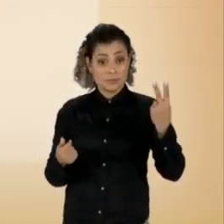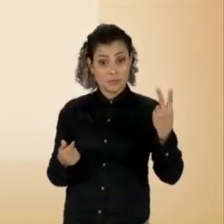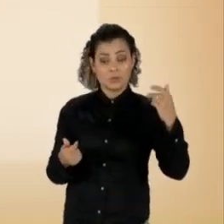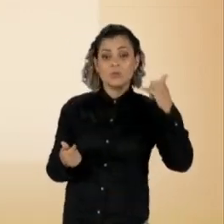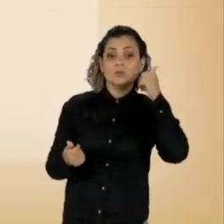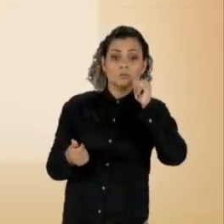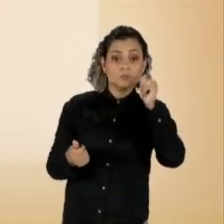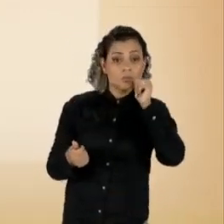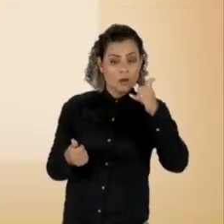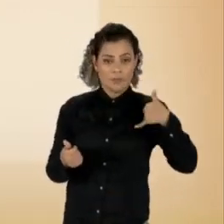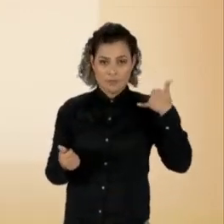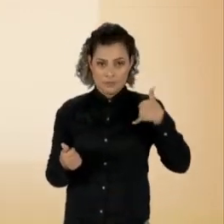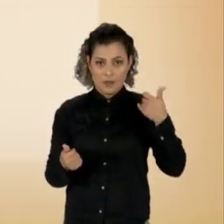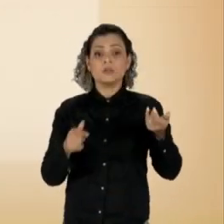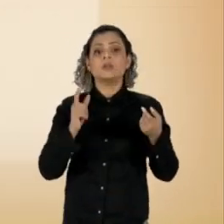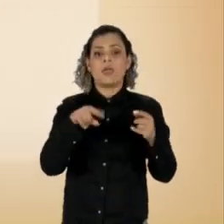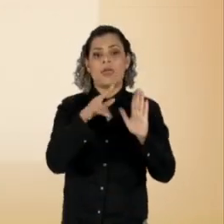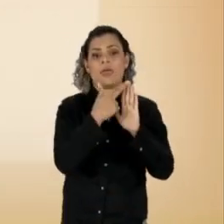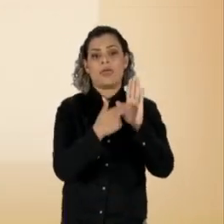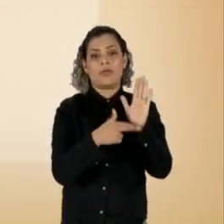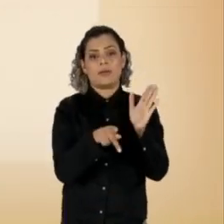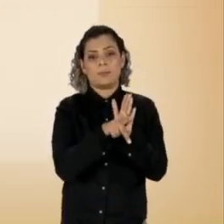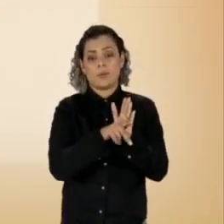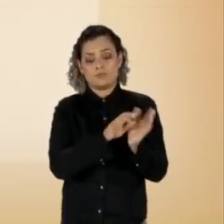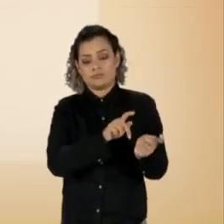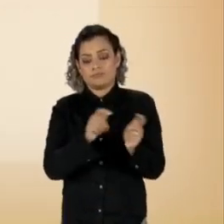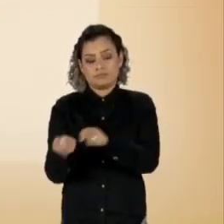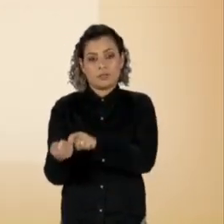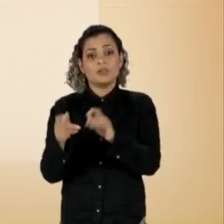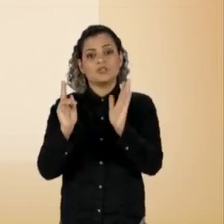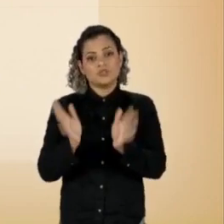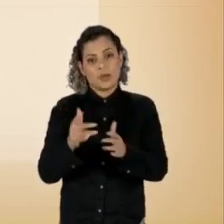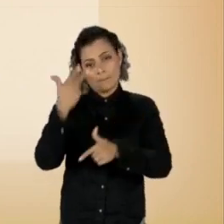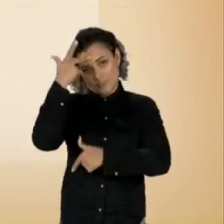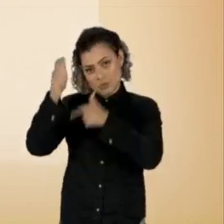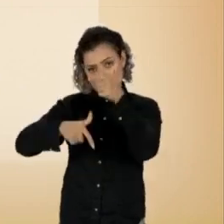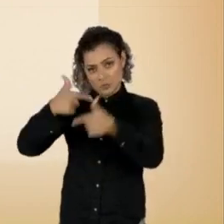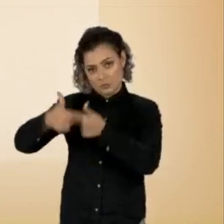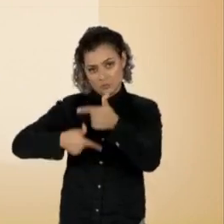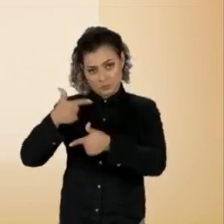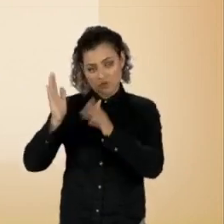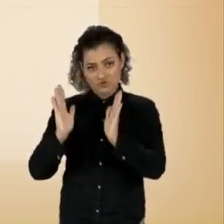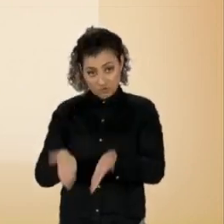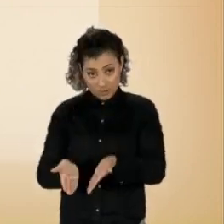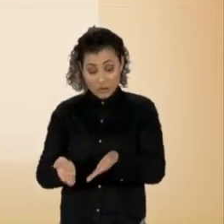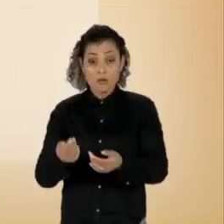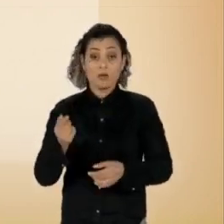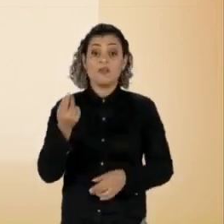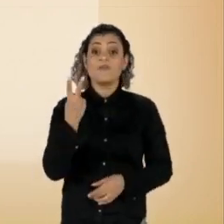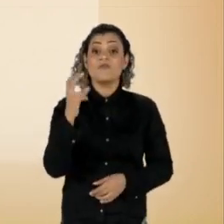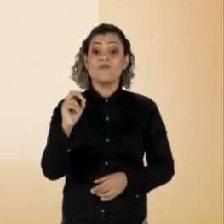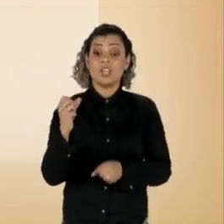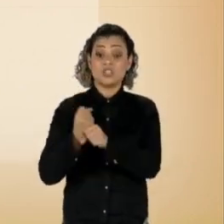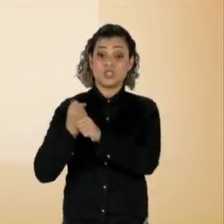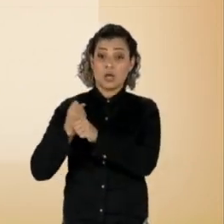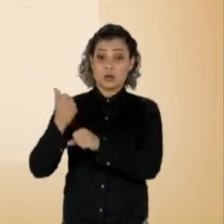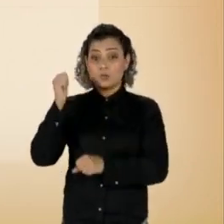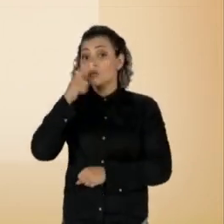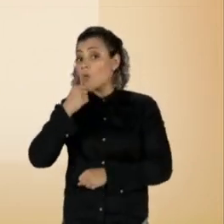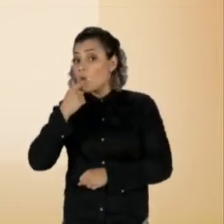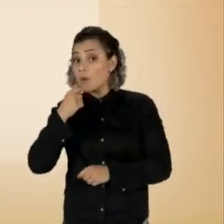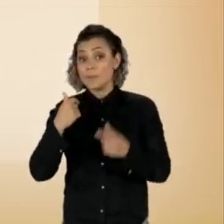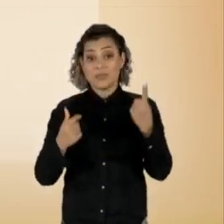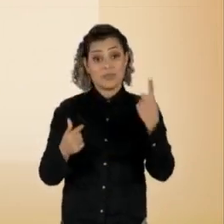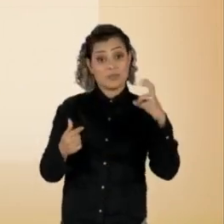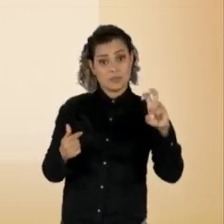mulheres com uma regra de transição para quem já está no mercado de trabalho o tempo mínimo de contribuição será de 20 anos para homens e 15